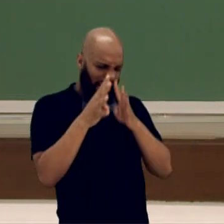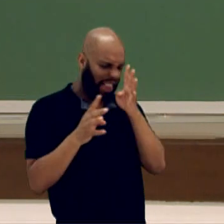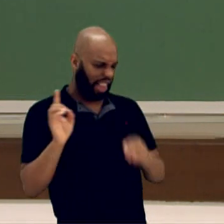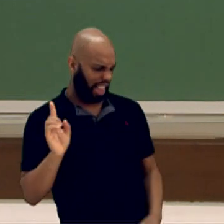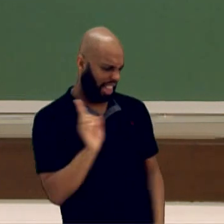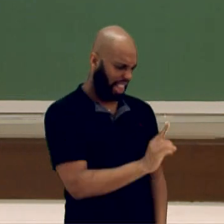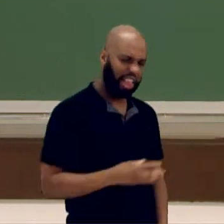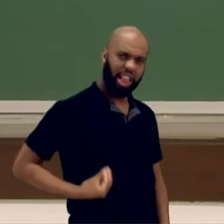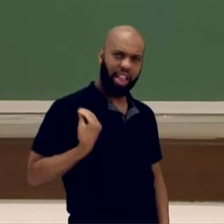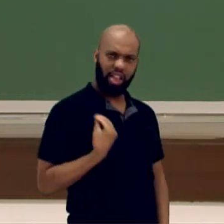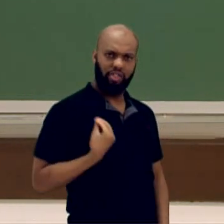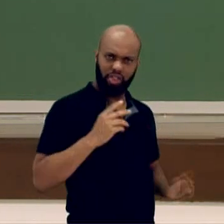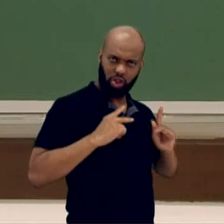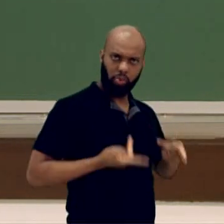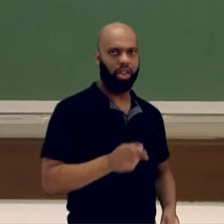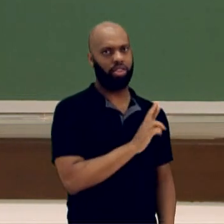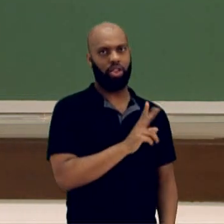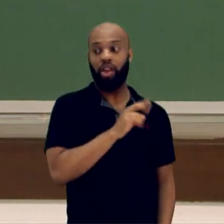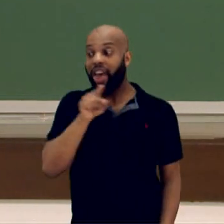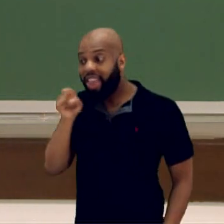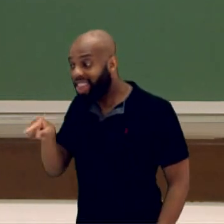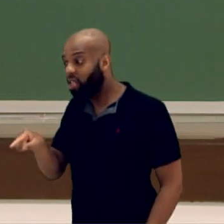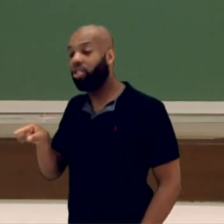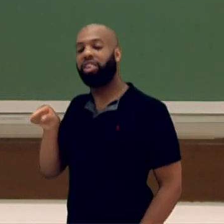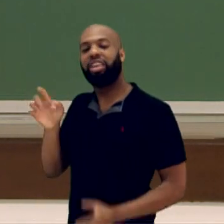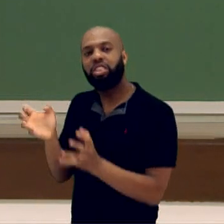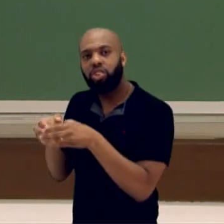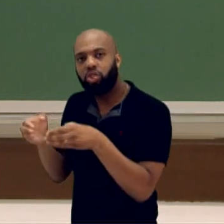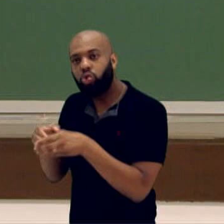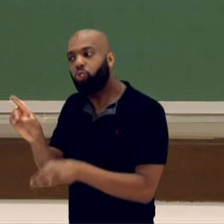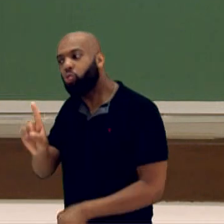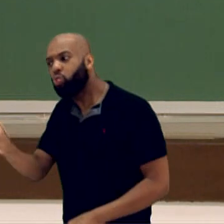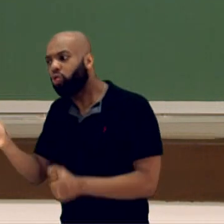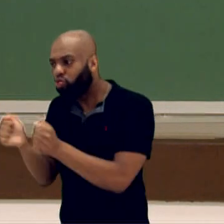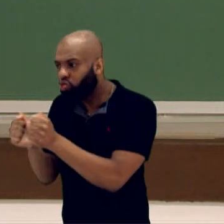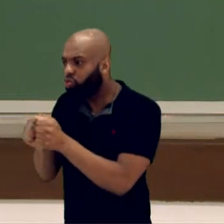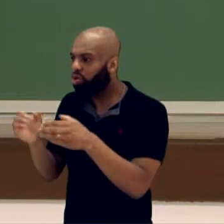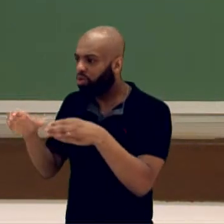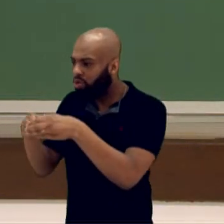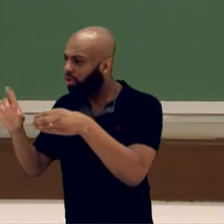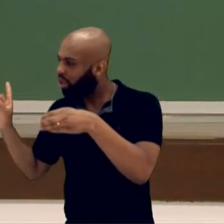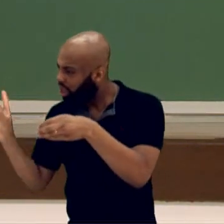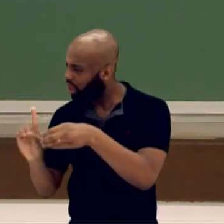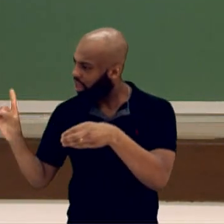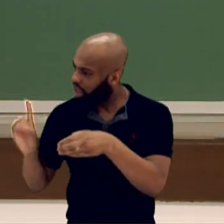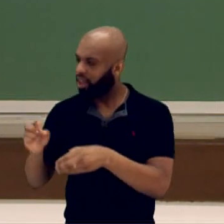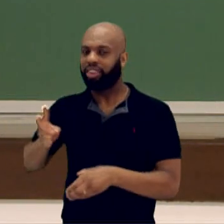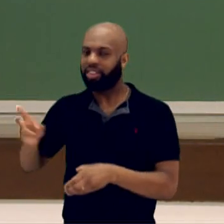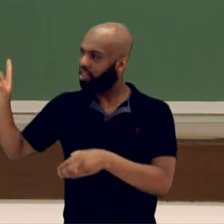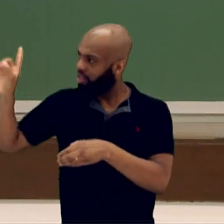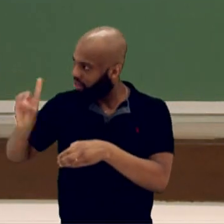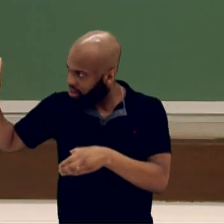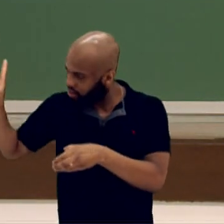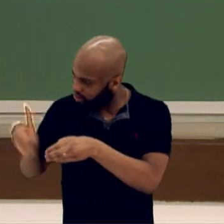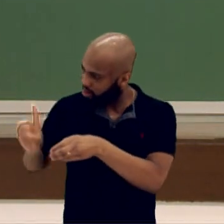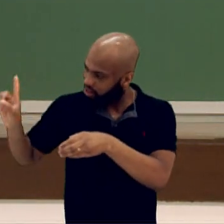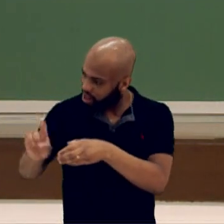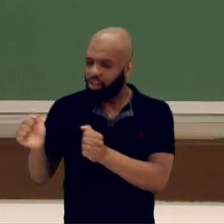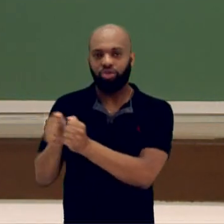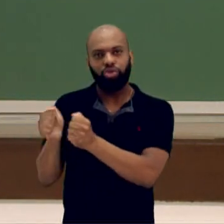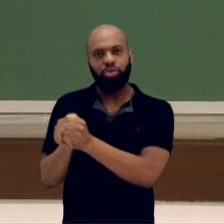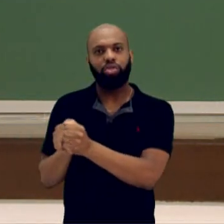os estoicos, os deuses estão inseridos a todo momento. Tá? Essa outra diferença bem marcante entre